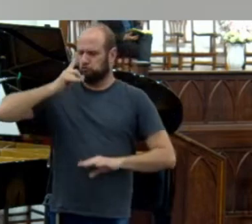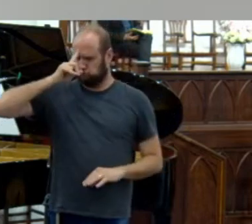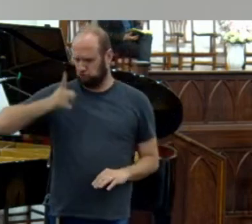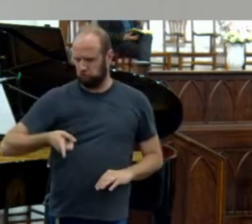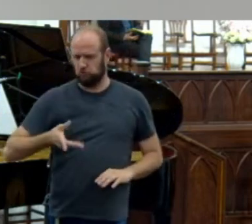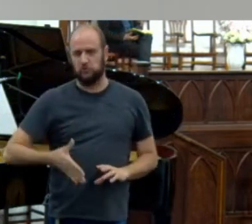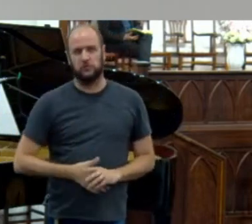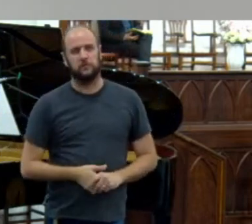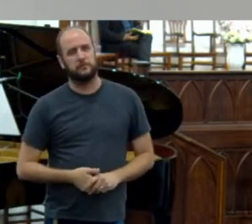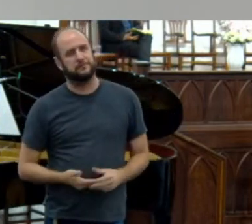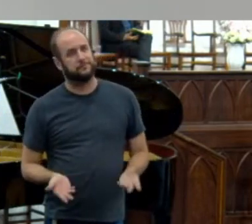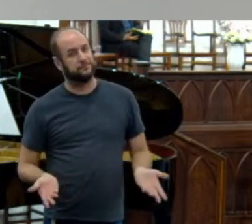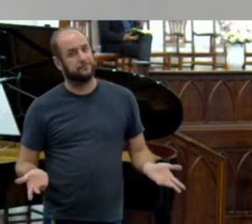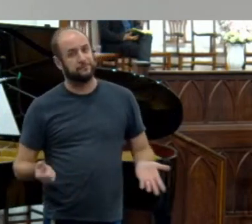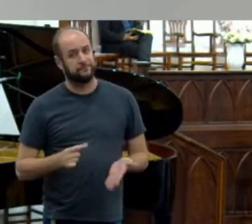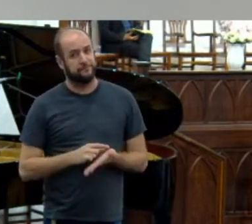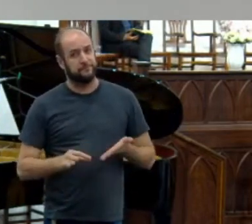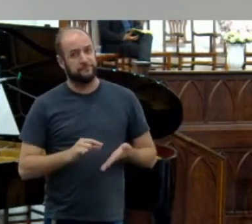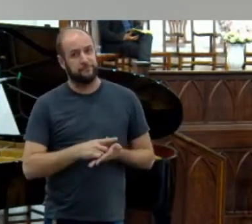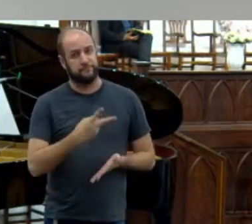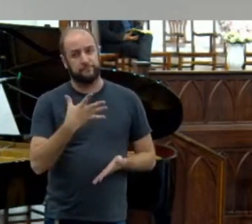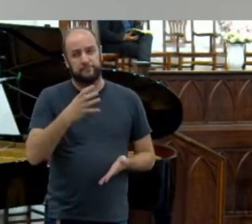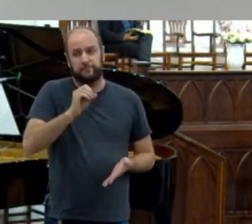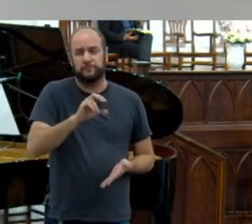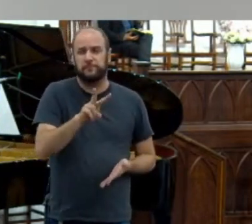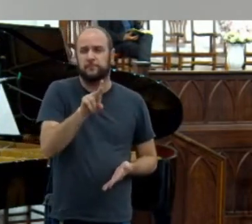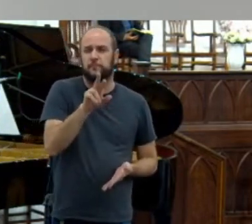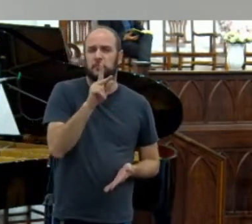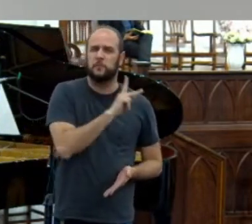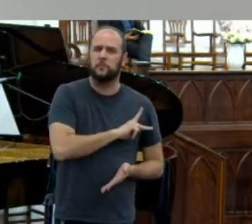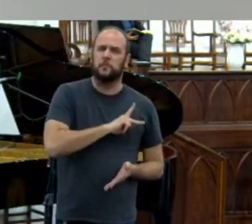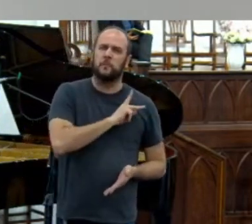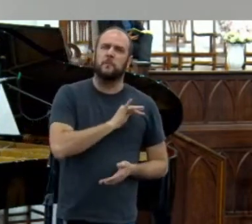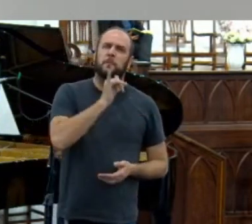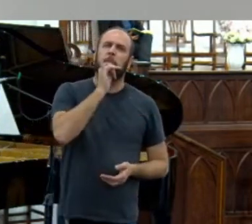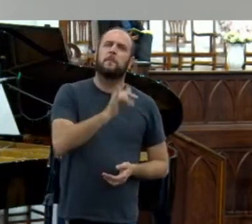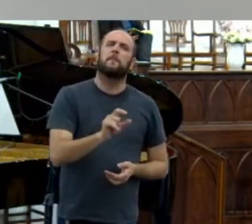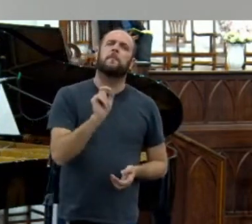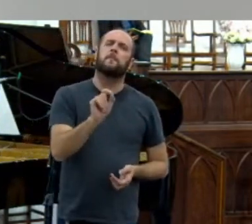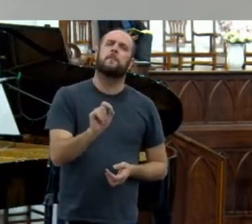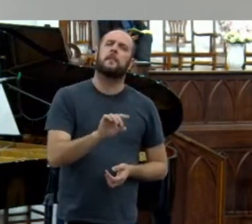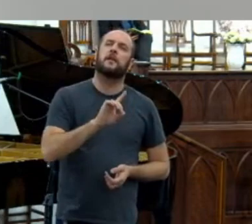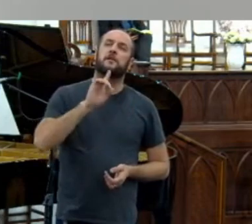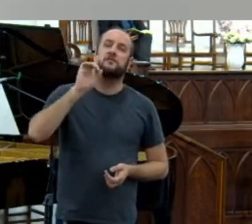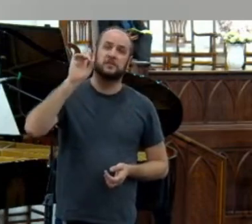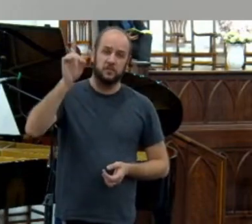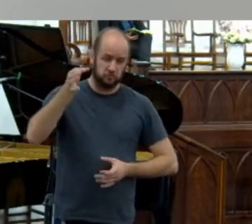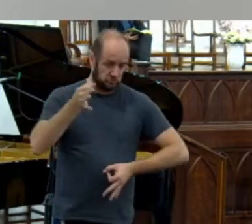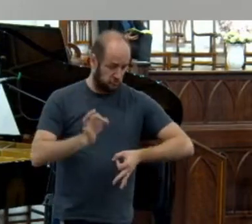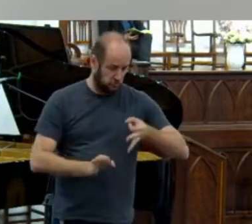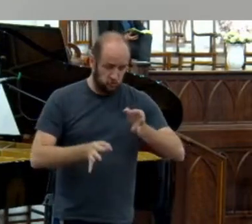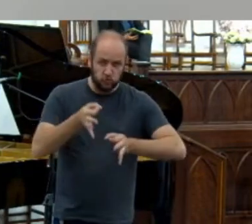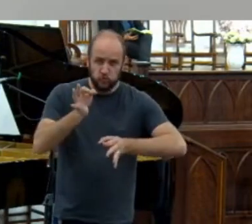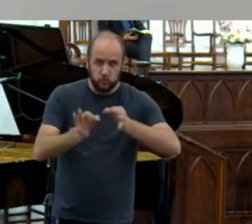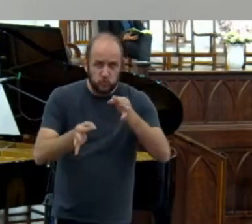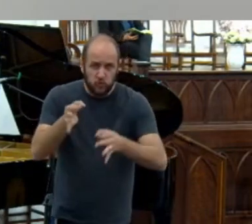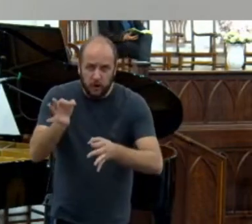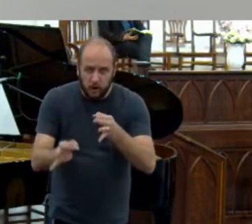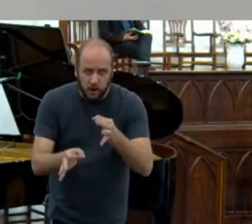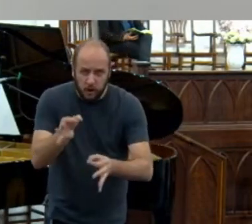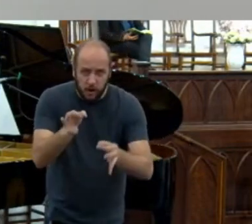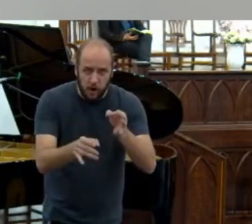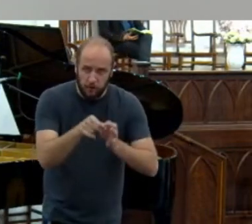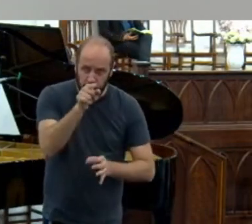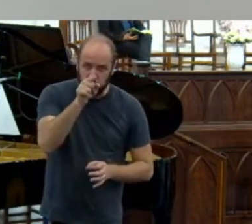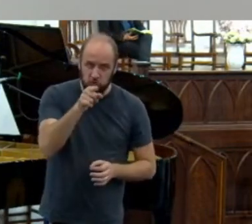O verso 20 do texto que demos é como se Paulo dissesse: Deus não está sendo julgado aqui, tu